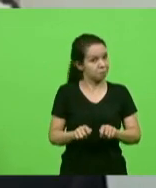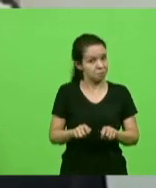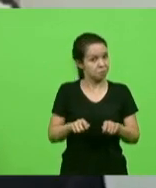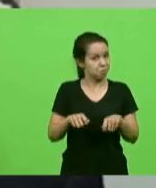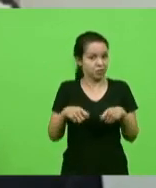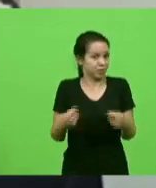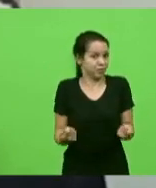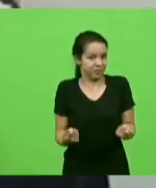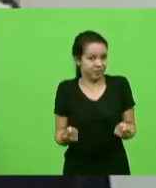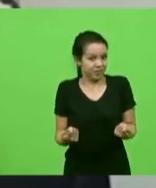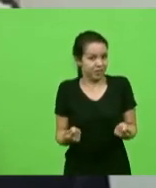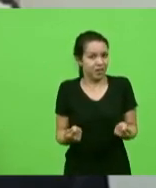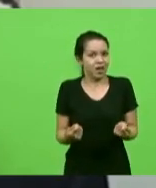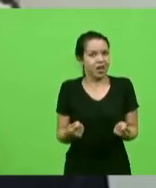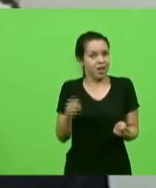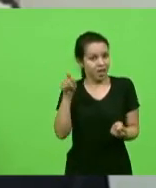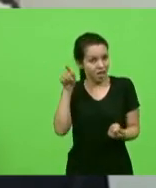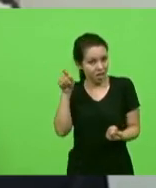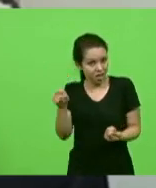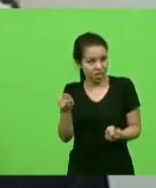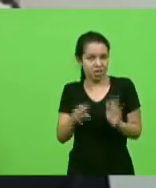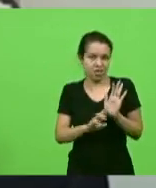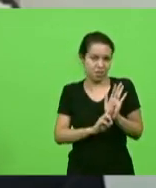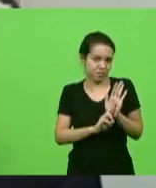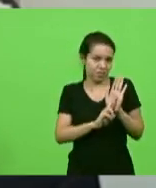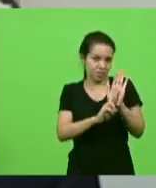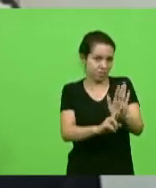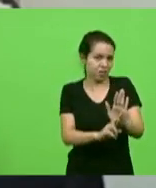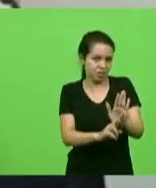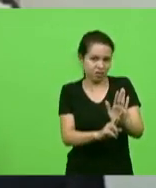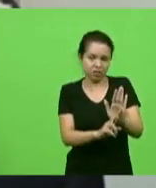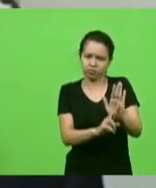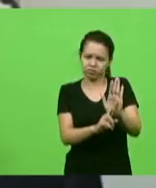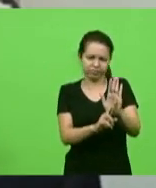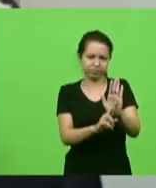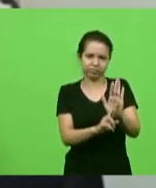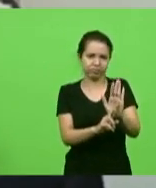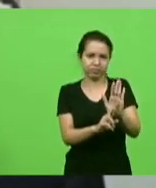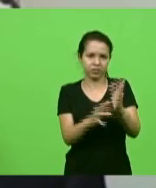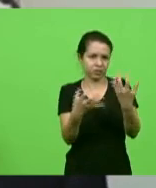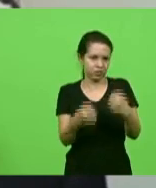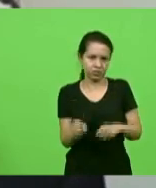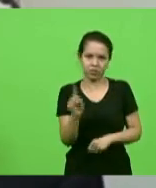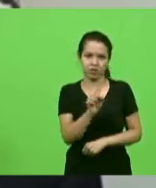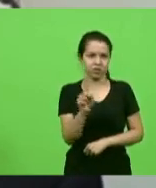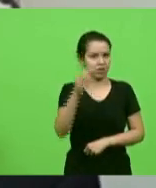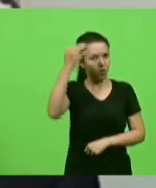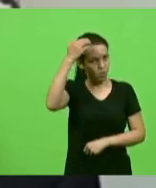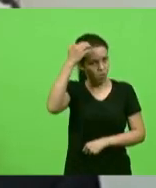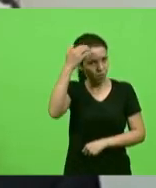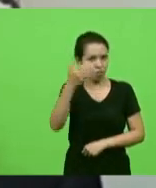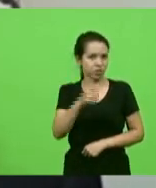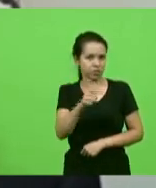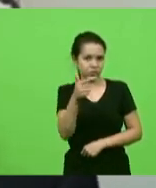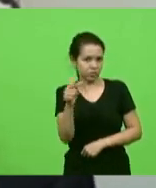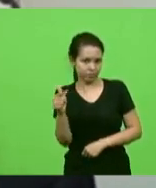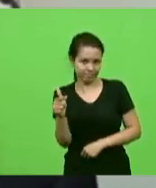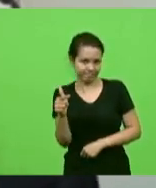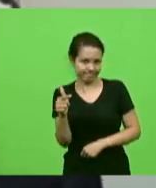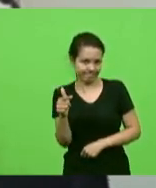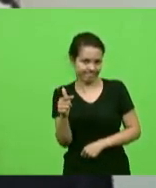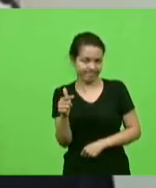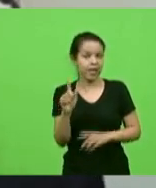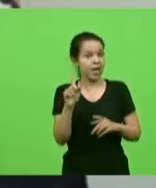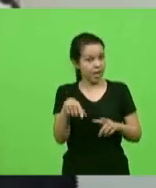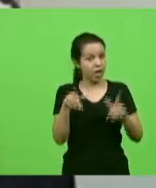impossibilidade é de recebimento da representação quanto a este item O que é o foco